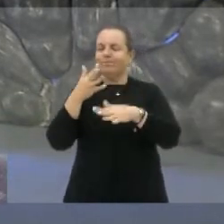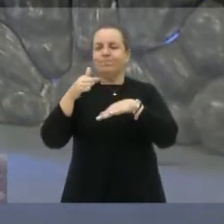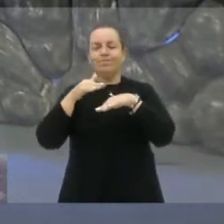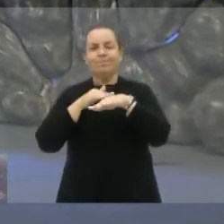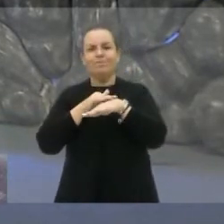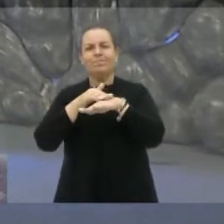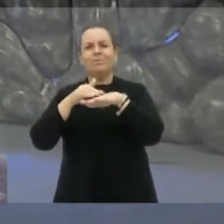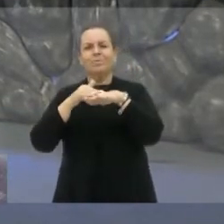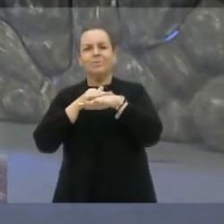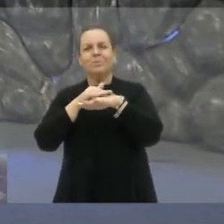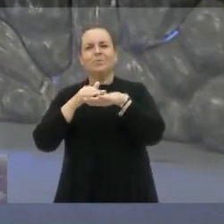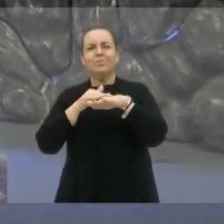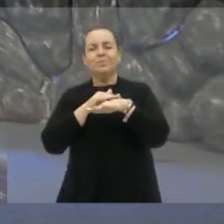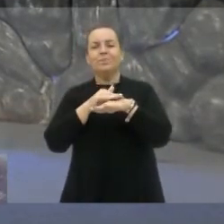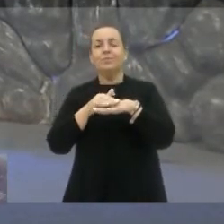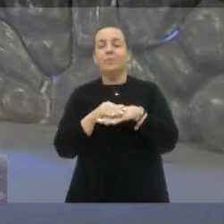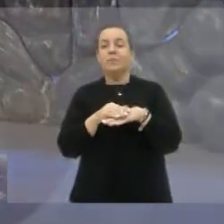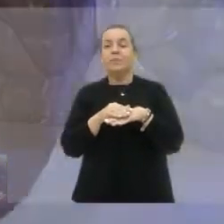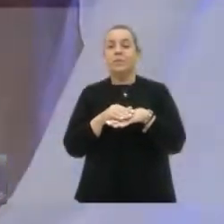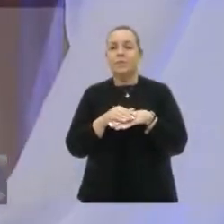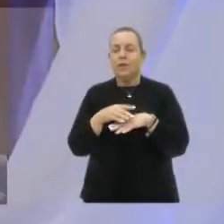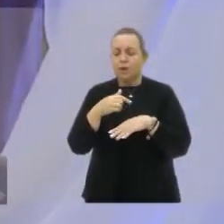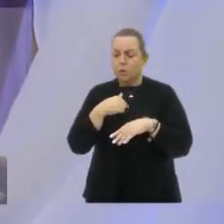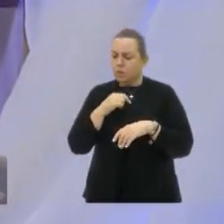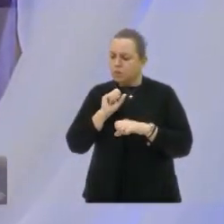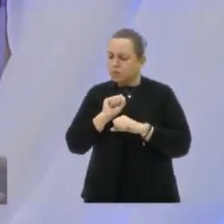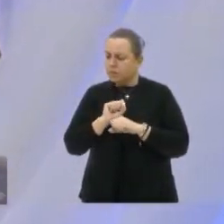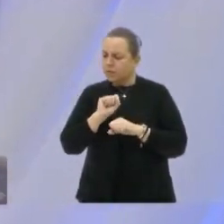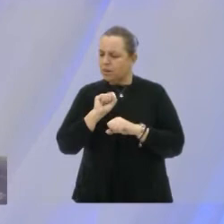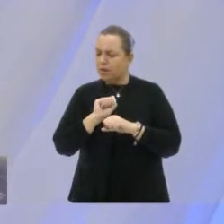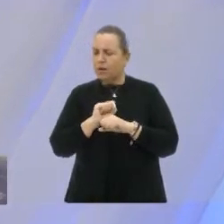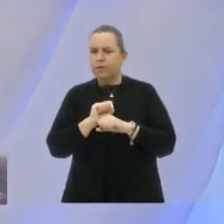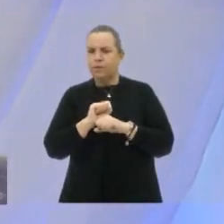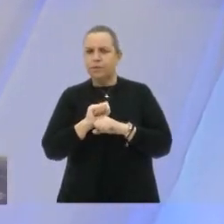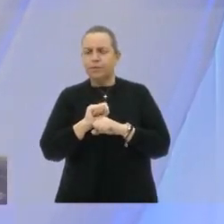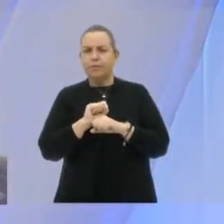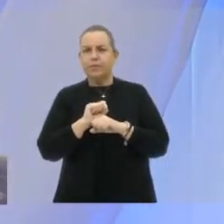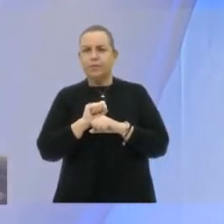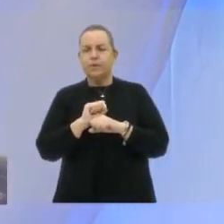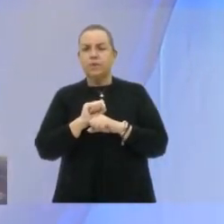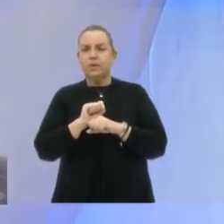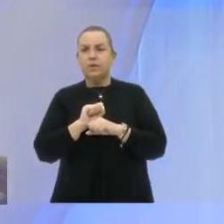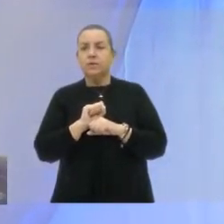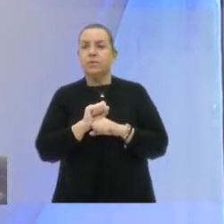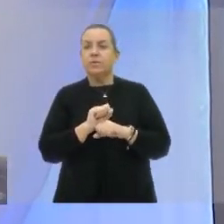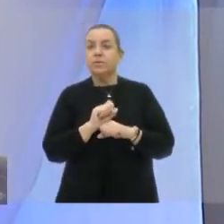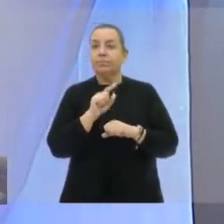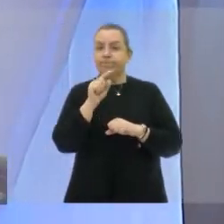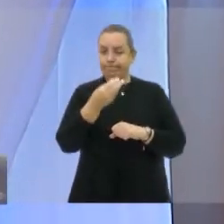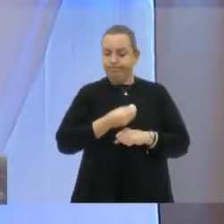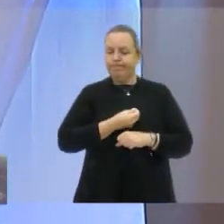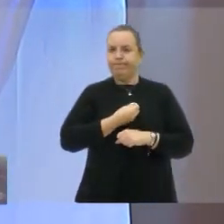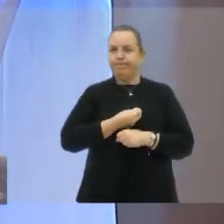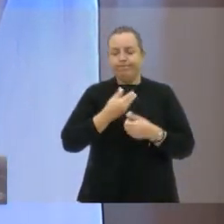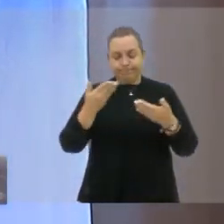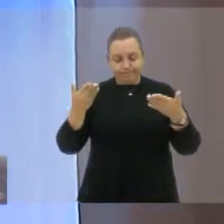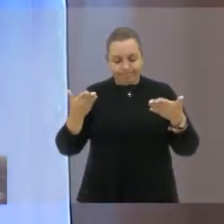fales. Tenho esperado que